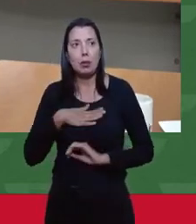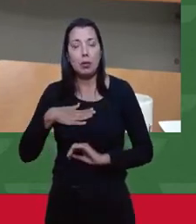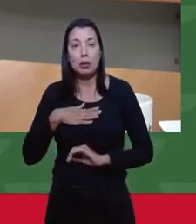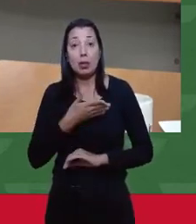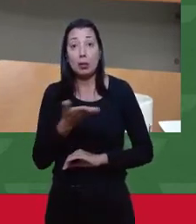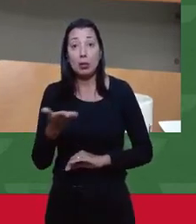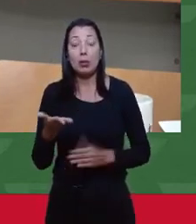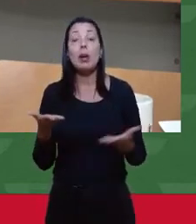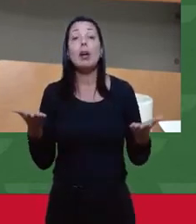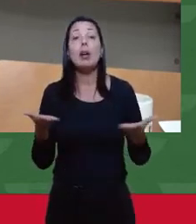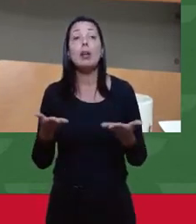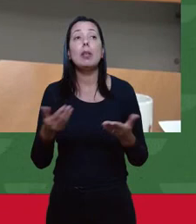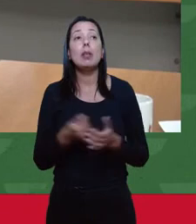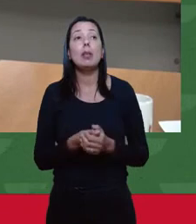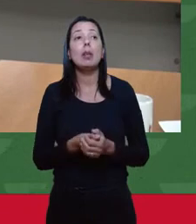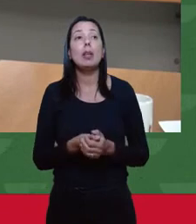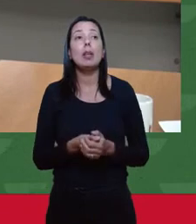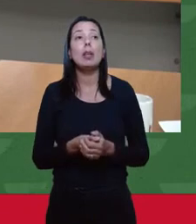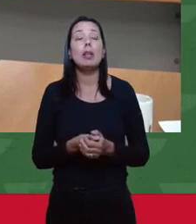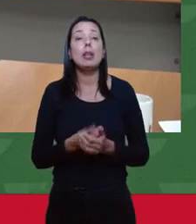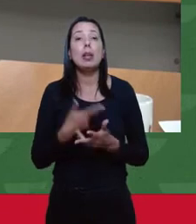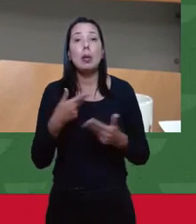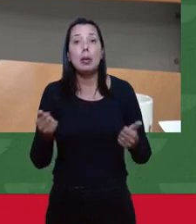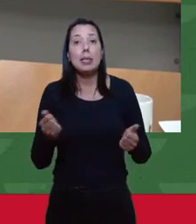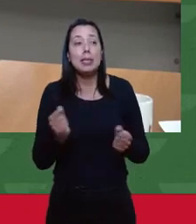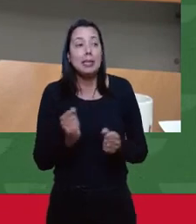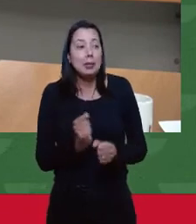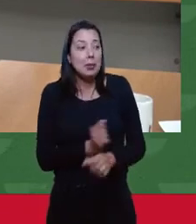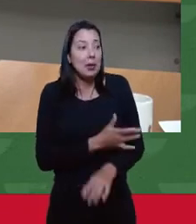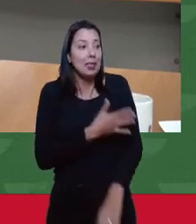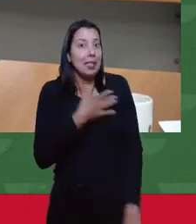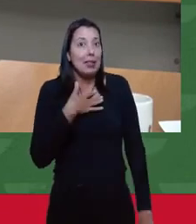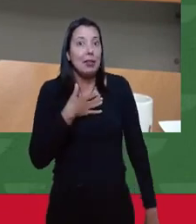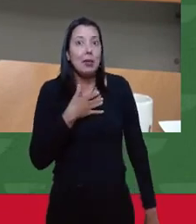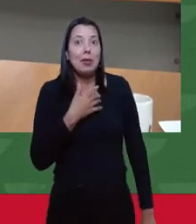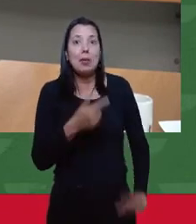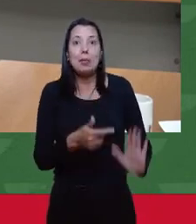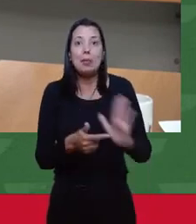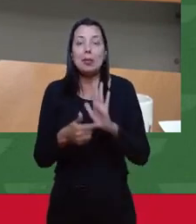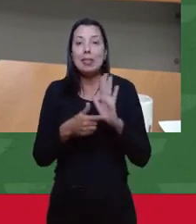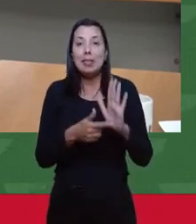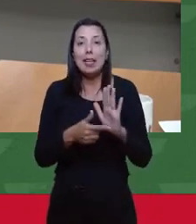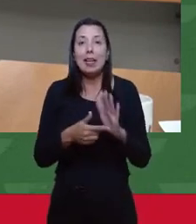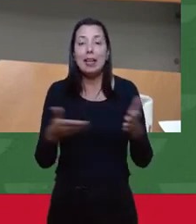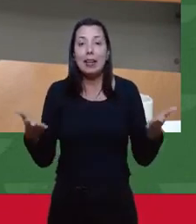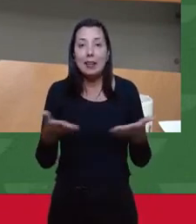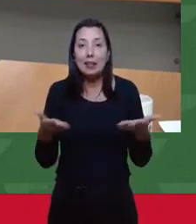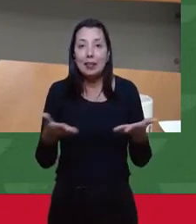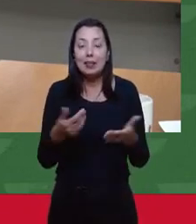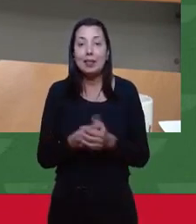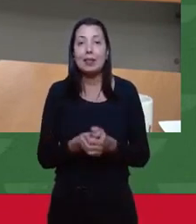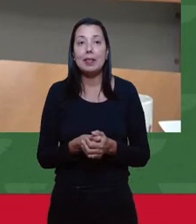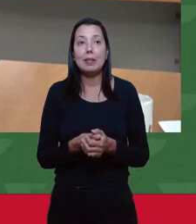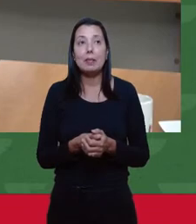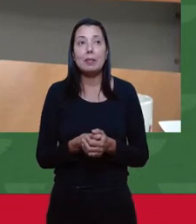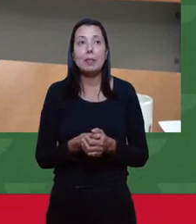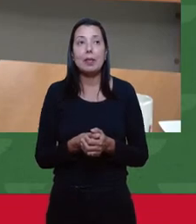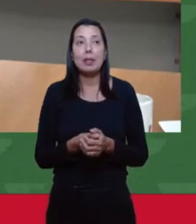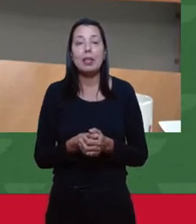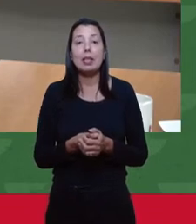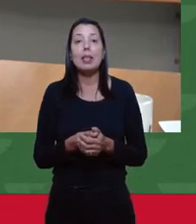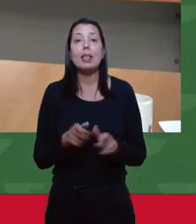trazer para vocês agora algo emocionante. Eu vou passar imagens ao vivo agora das